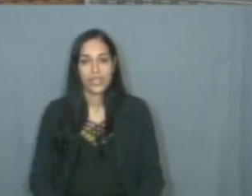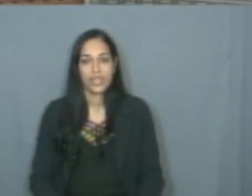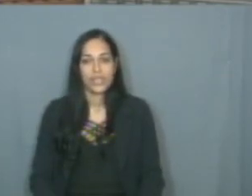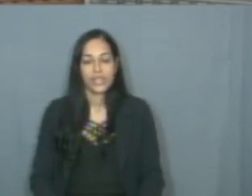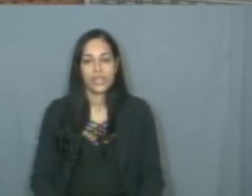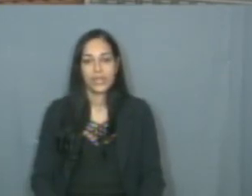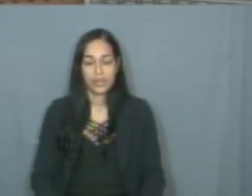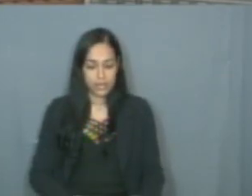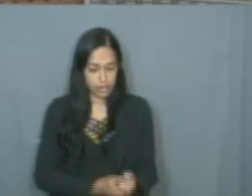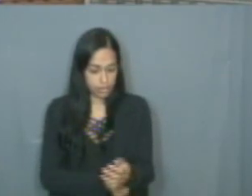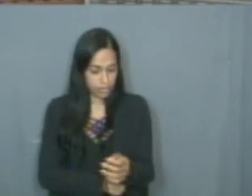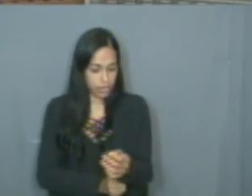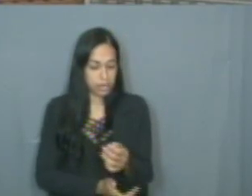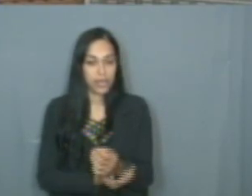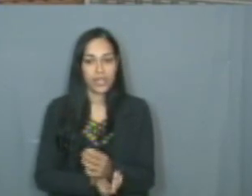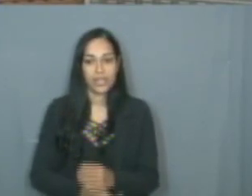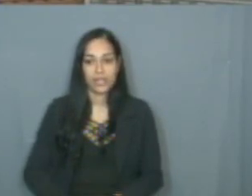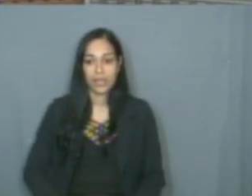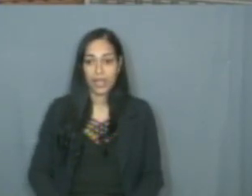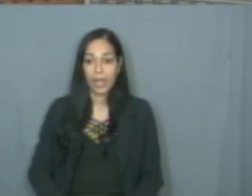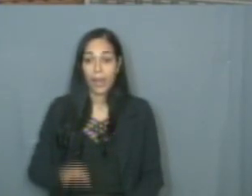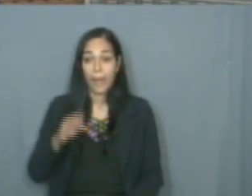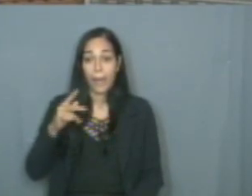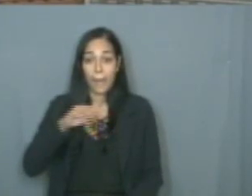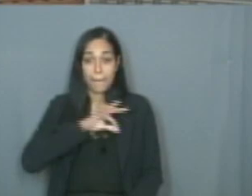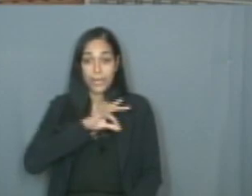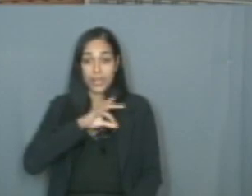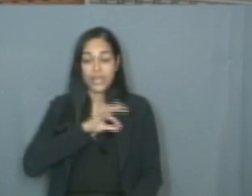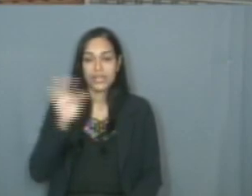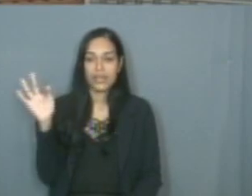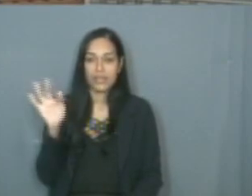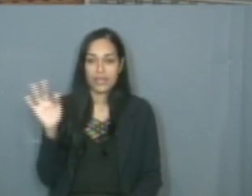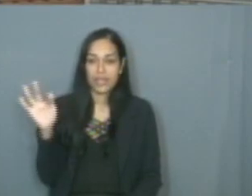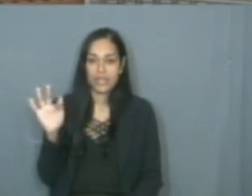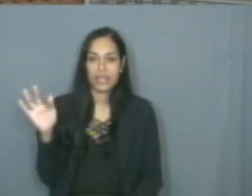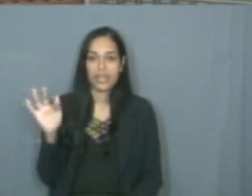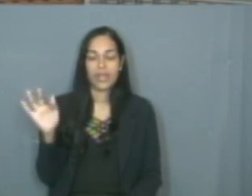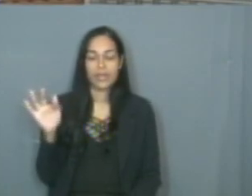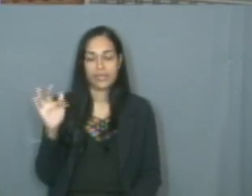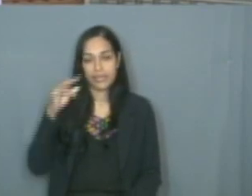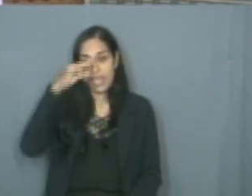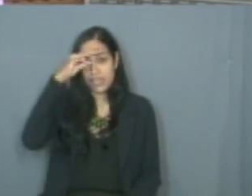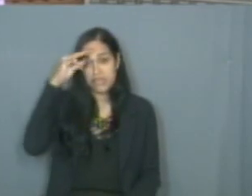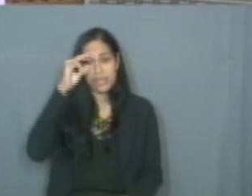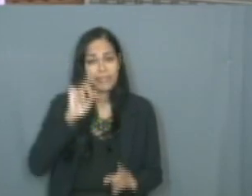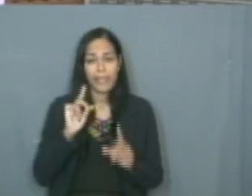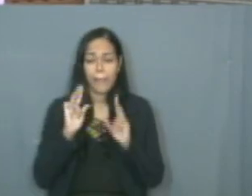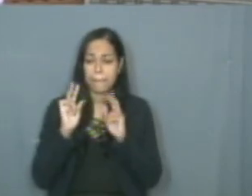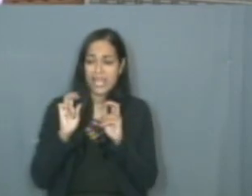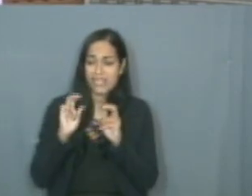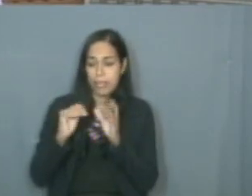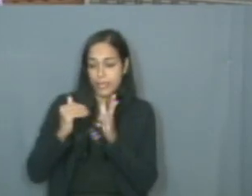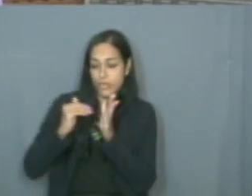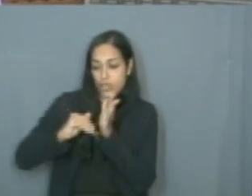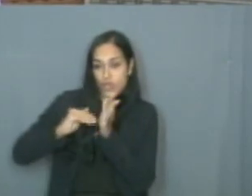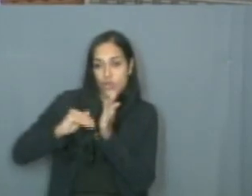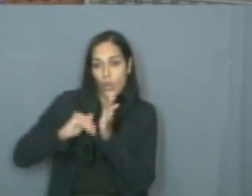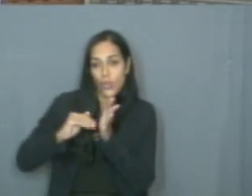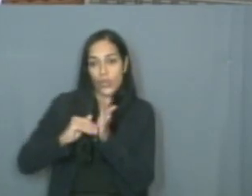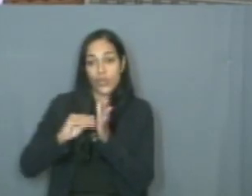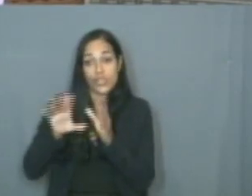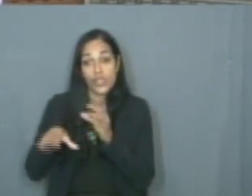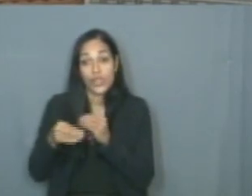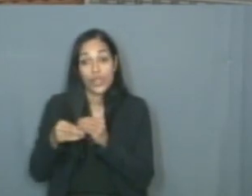Segundo a apuração da Polícia Federal, as vítimas não percebem os abatimentos, que somados